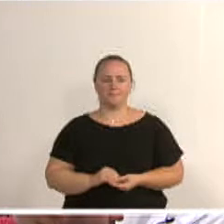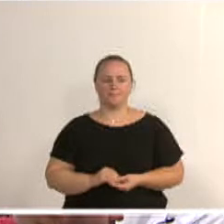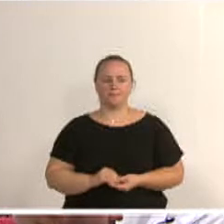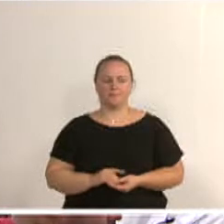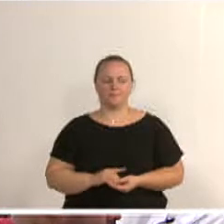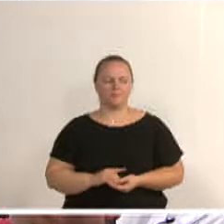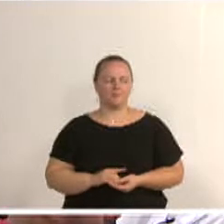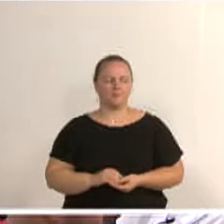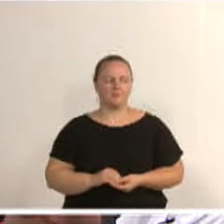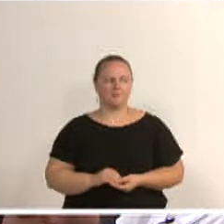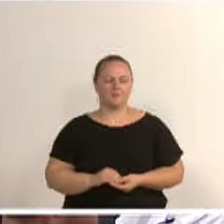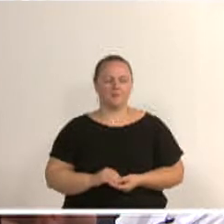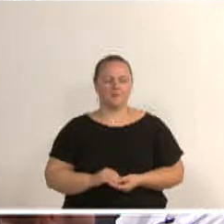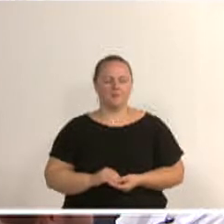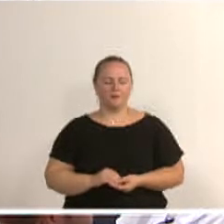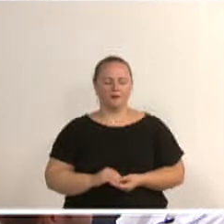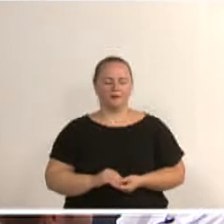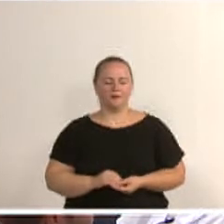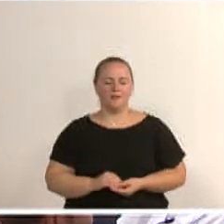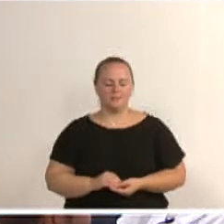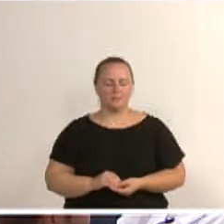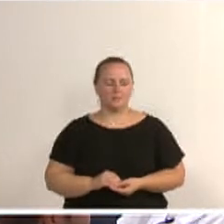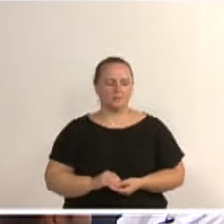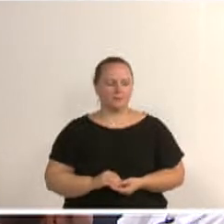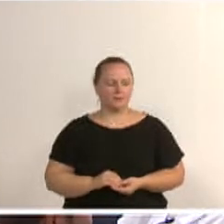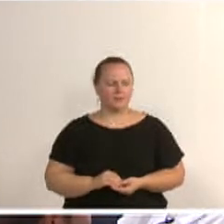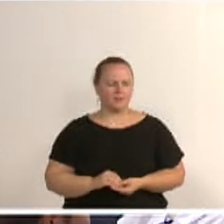Vamos ouvir a pergunta do pessoal, por favor.